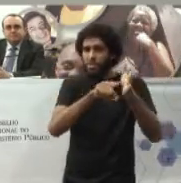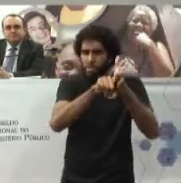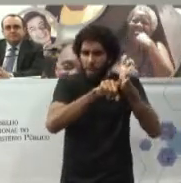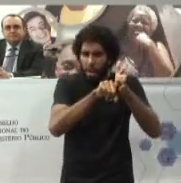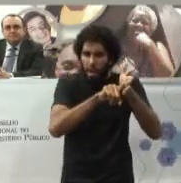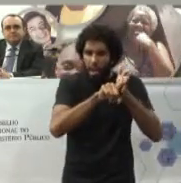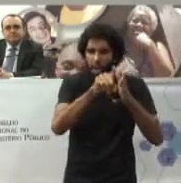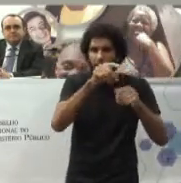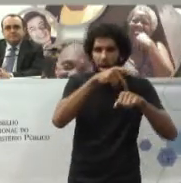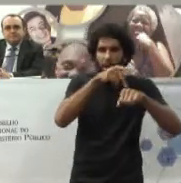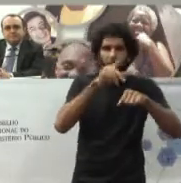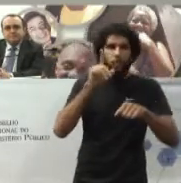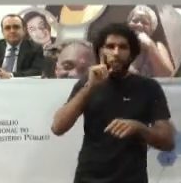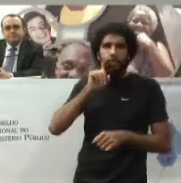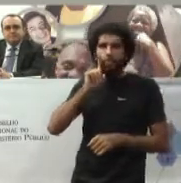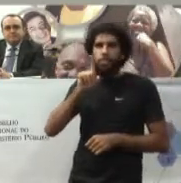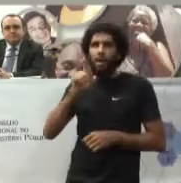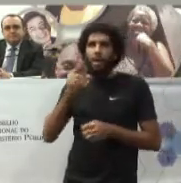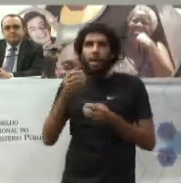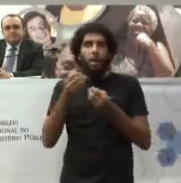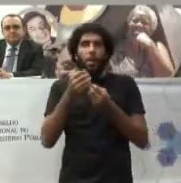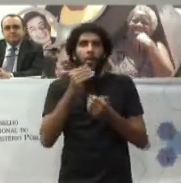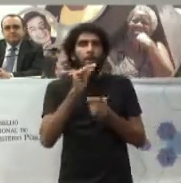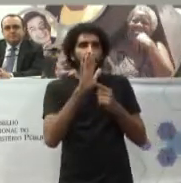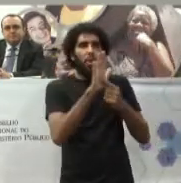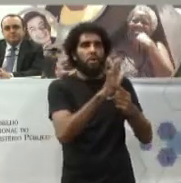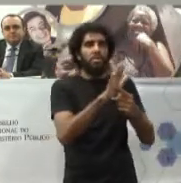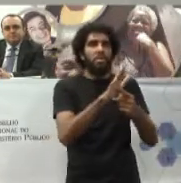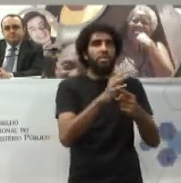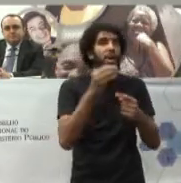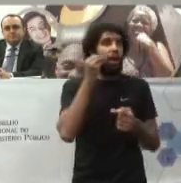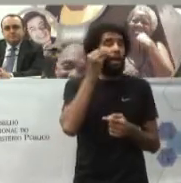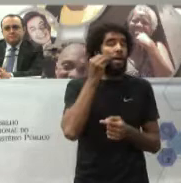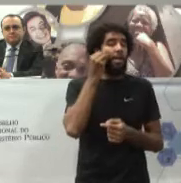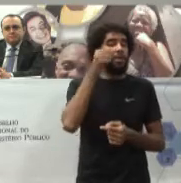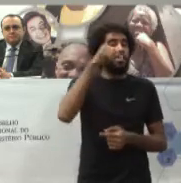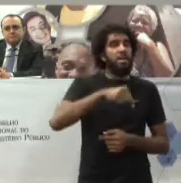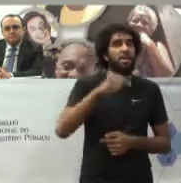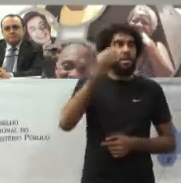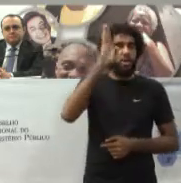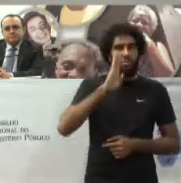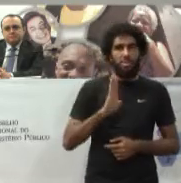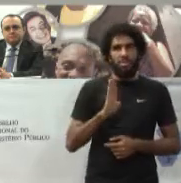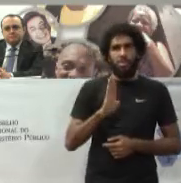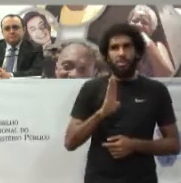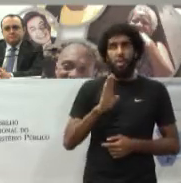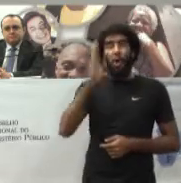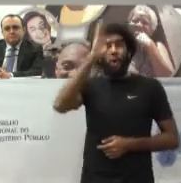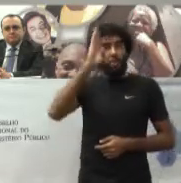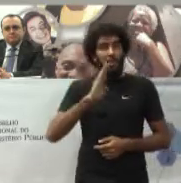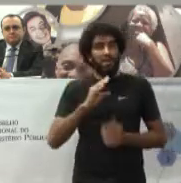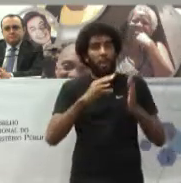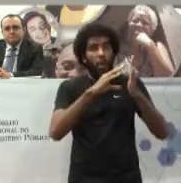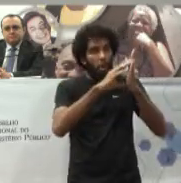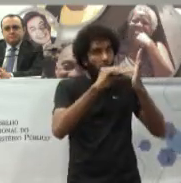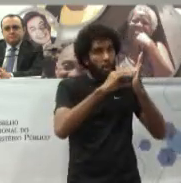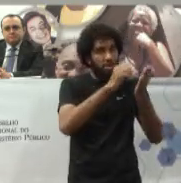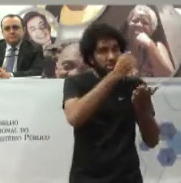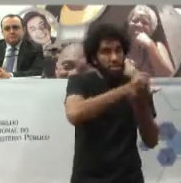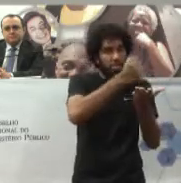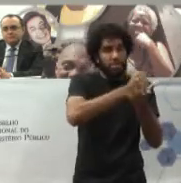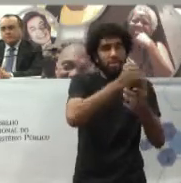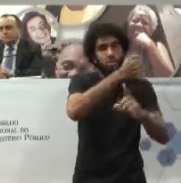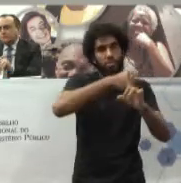rádios colocando a experiência do brasil o brasil como modelo de modelo de de contratação